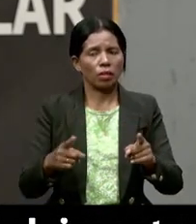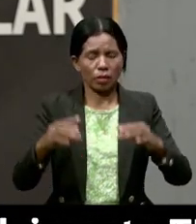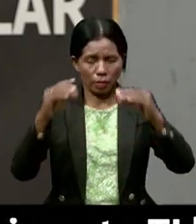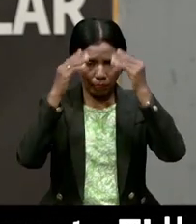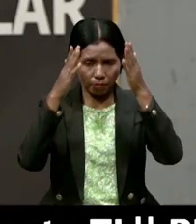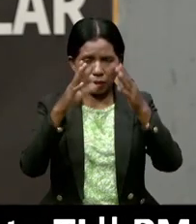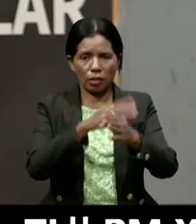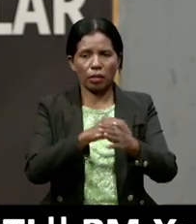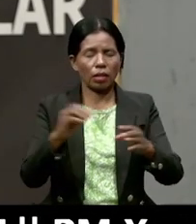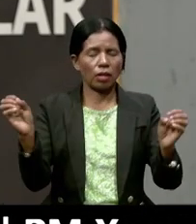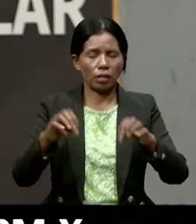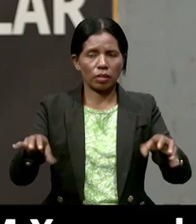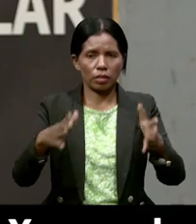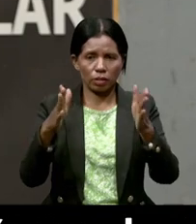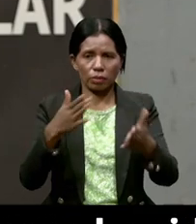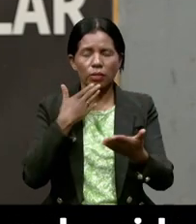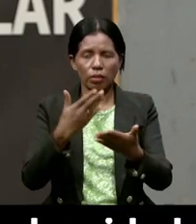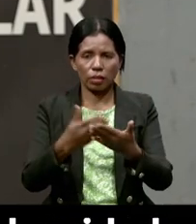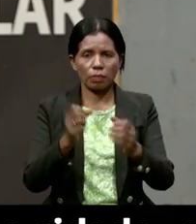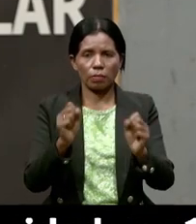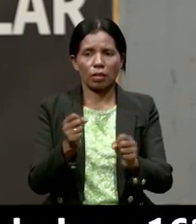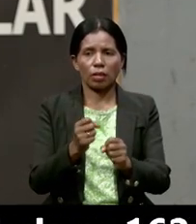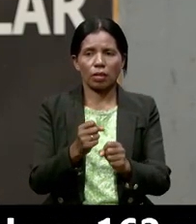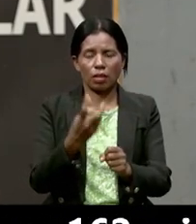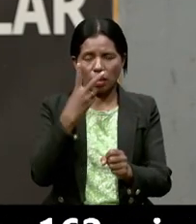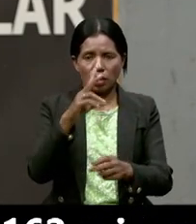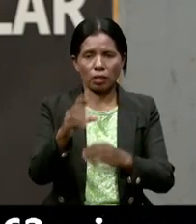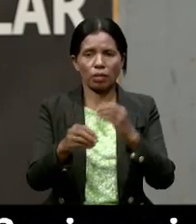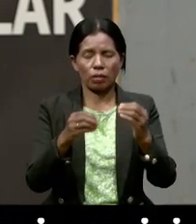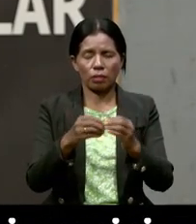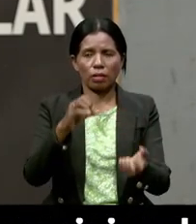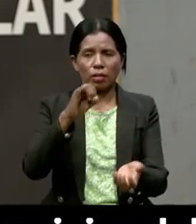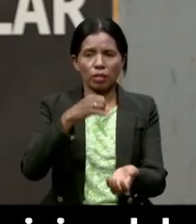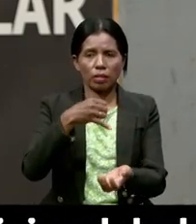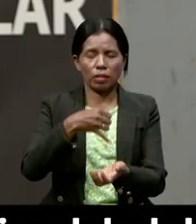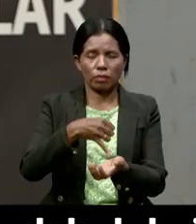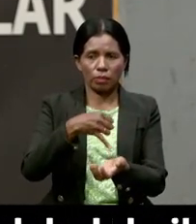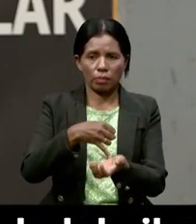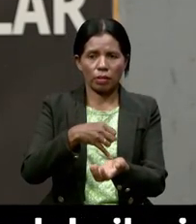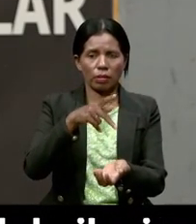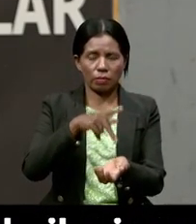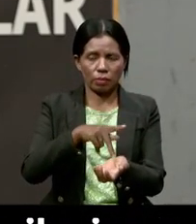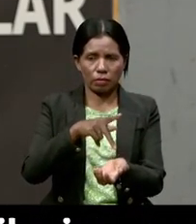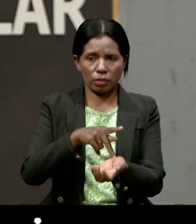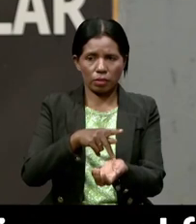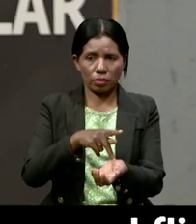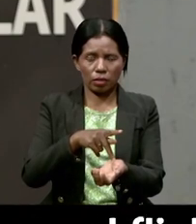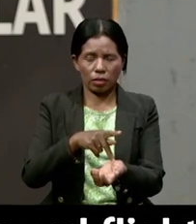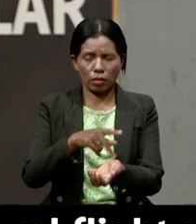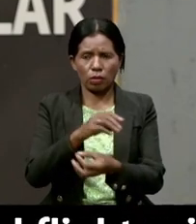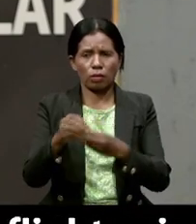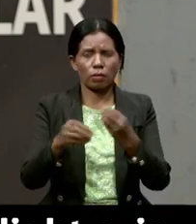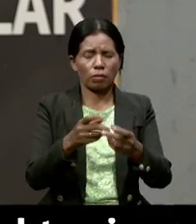profissionais saúde sira na beque bele ia para bele halo tratamento liliu enfermeira nutrição sanitária